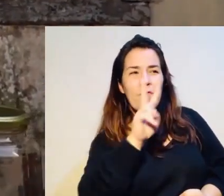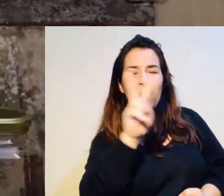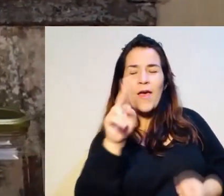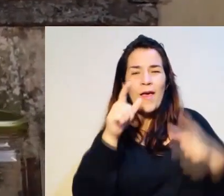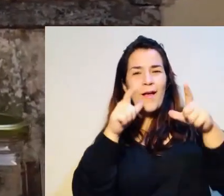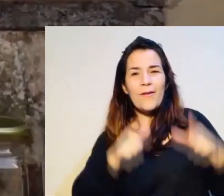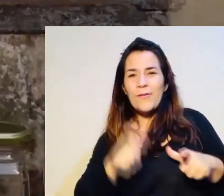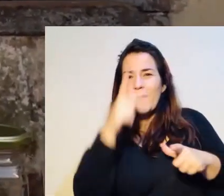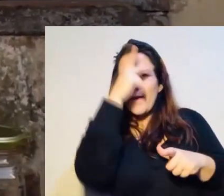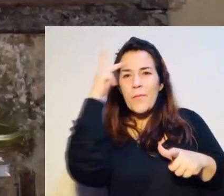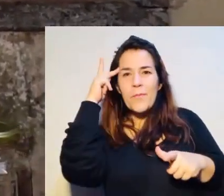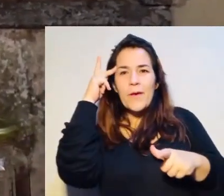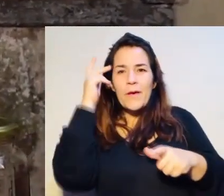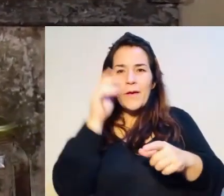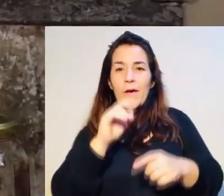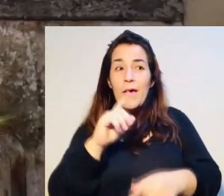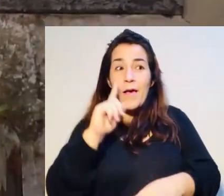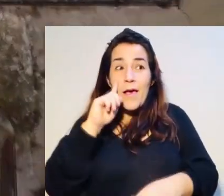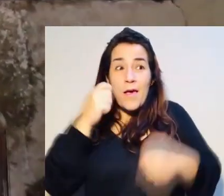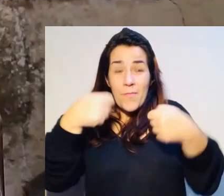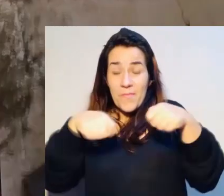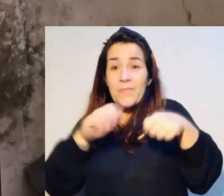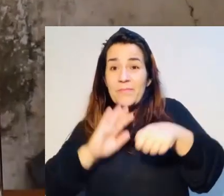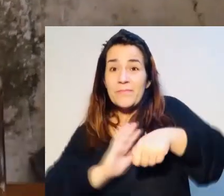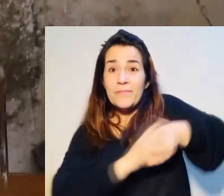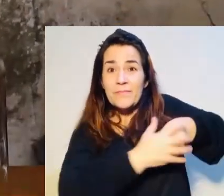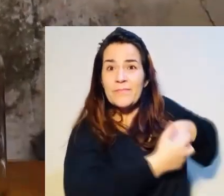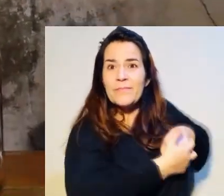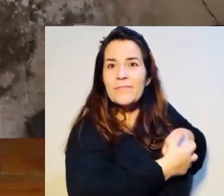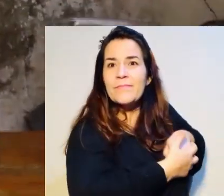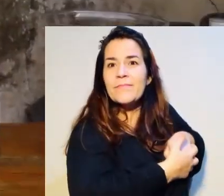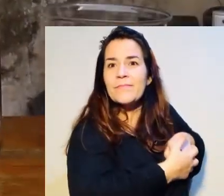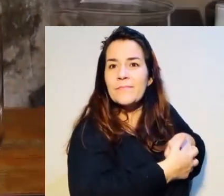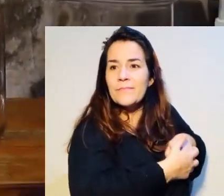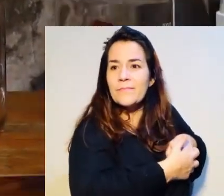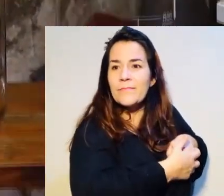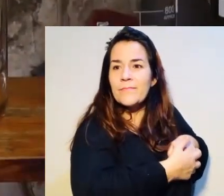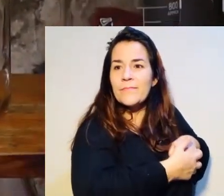de terreiro é para se esconder.